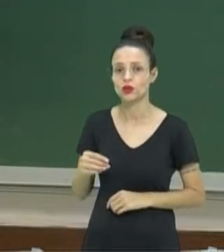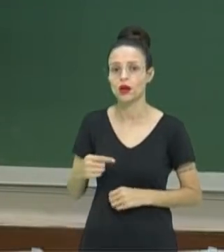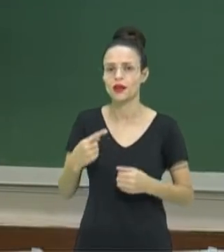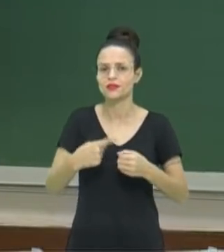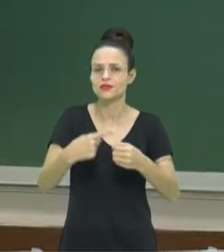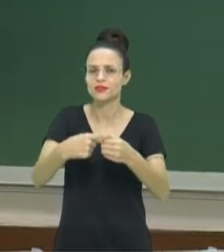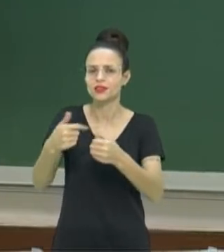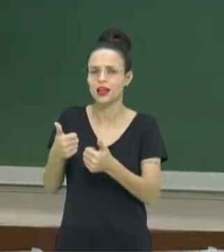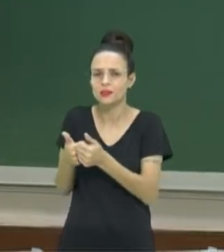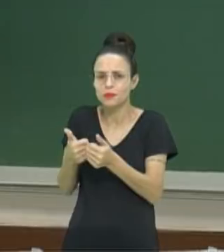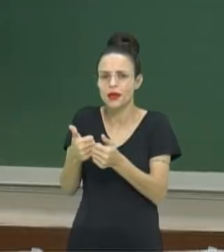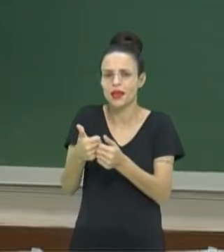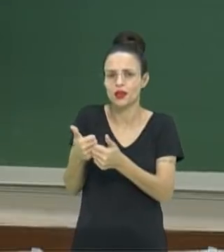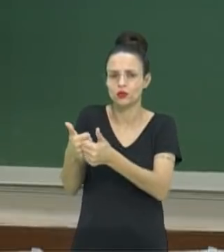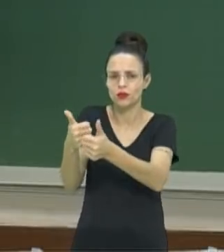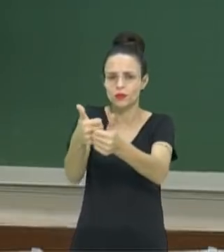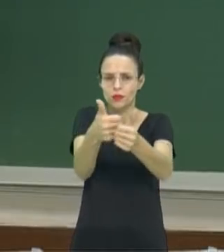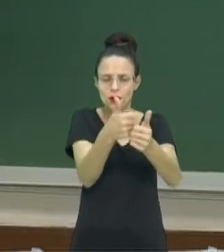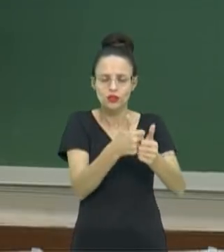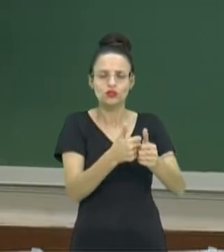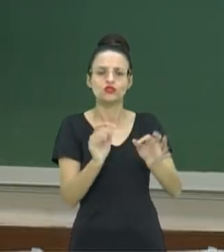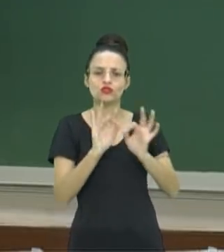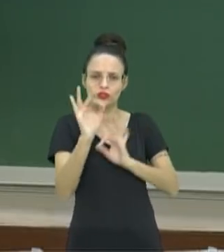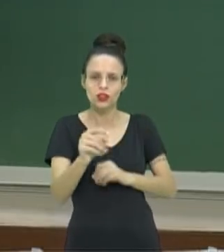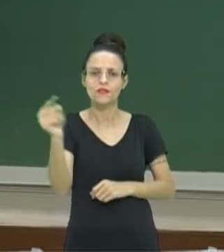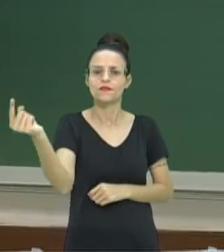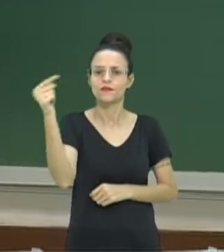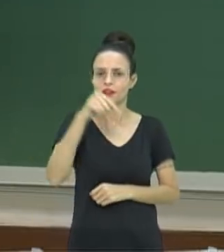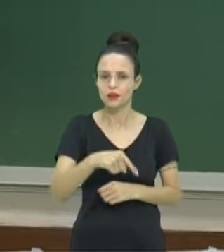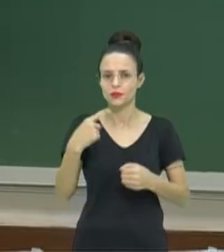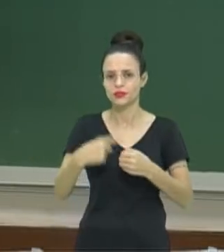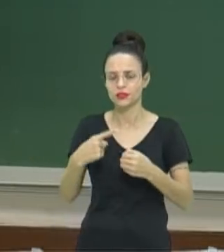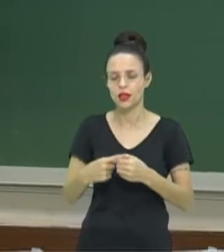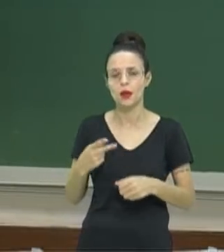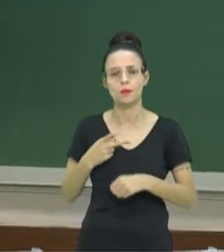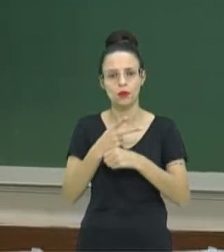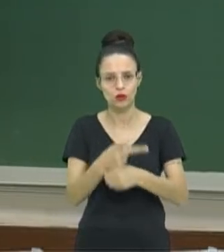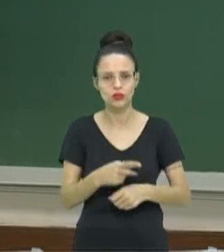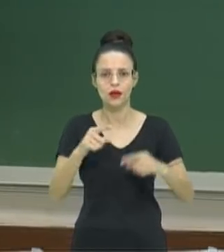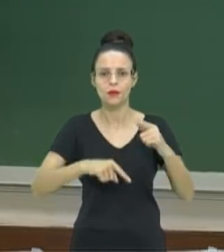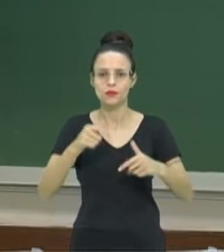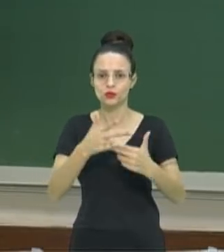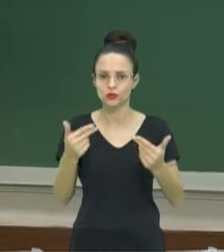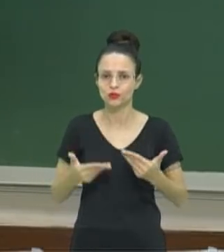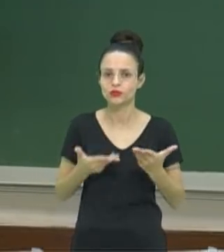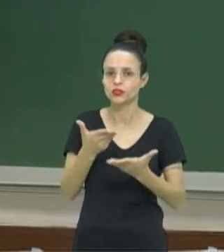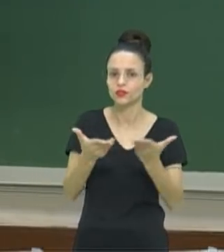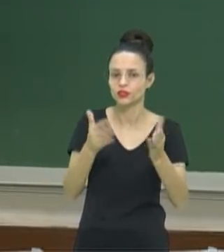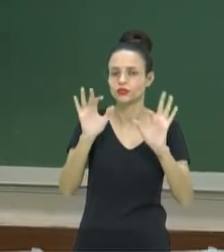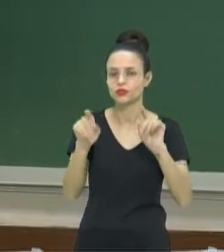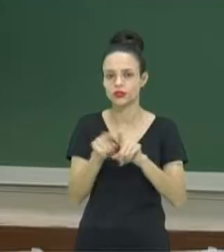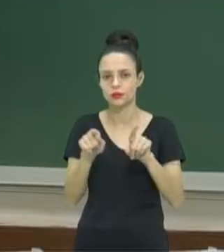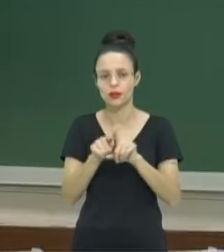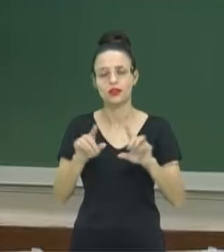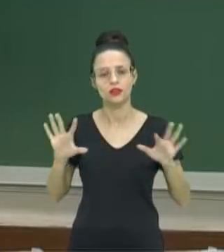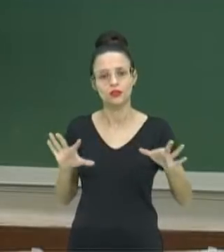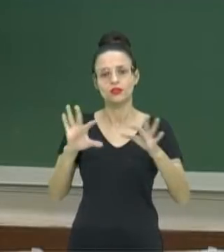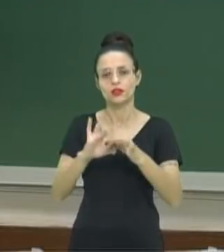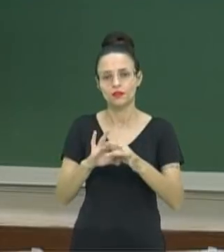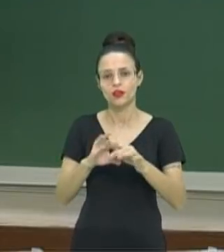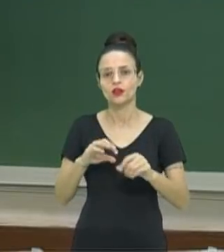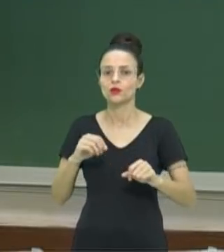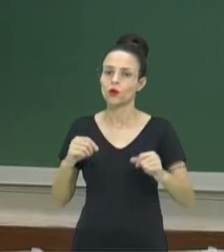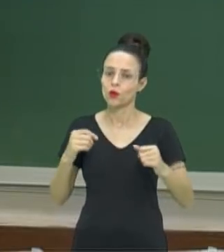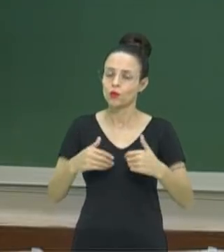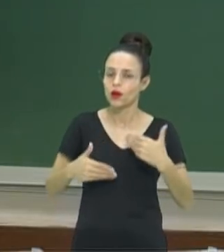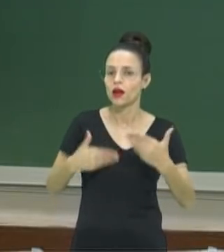cidadezinhas menores, vizinhas ou distantes, vai para aquela cidade maior em busca desses produtos e serviços. Tudo isso tem a ver com